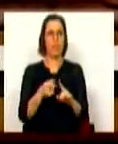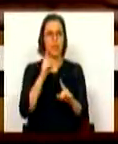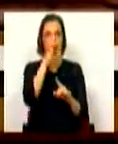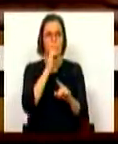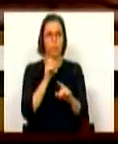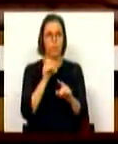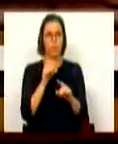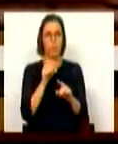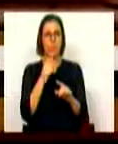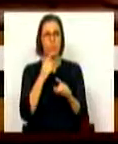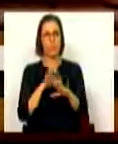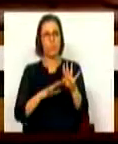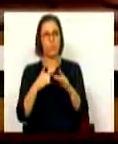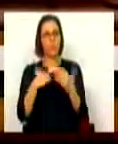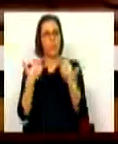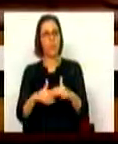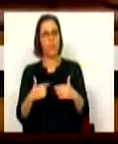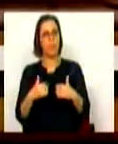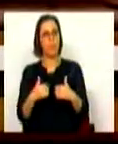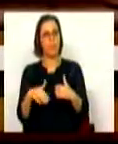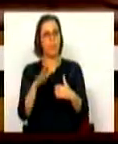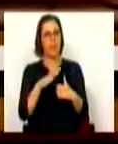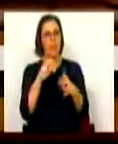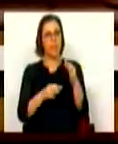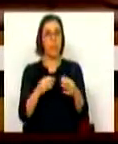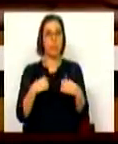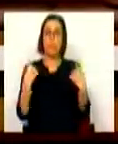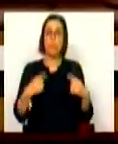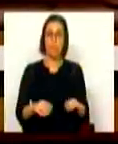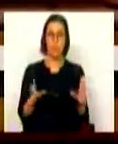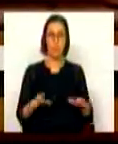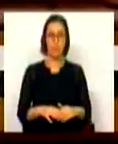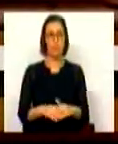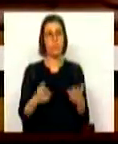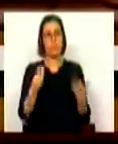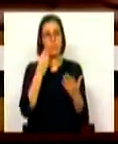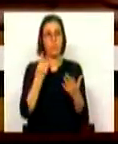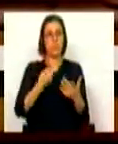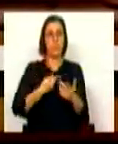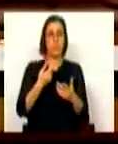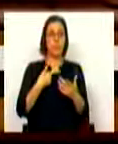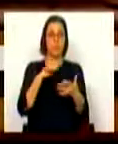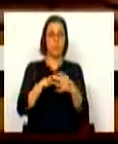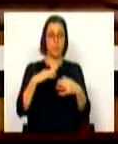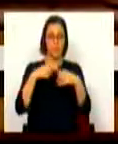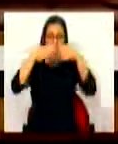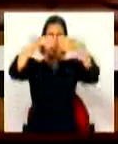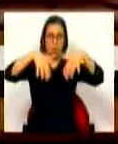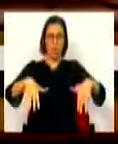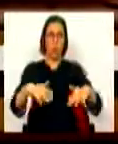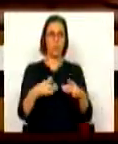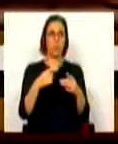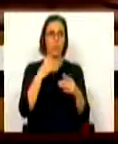Ministra dos Cultos e, portanto, estou limitada, de facto, às áreas da Justiça. É isso que me corresponde na orgânica